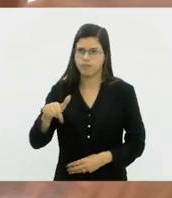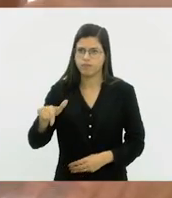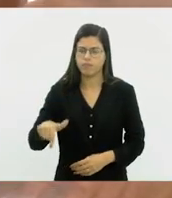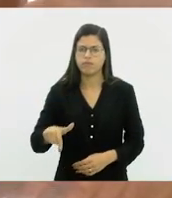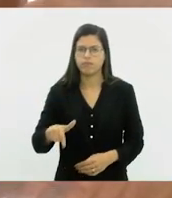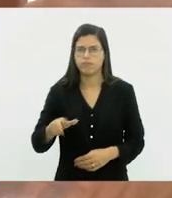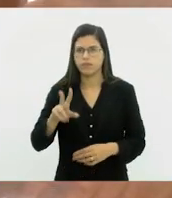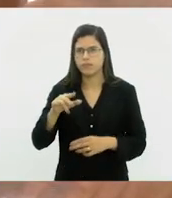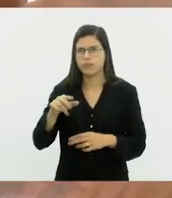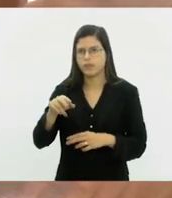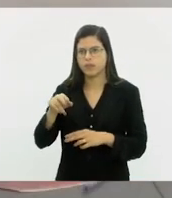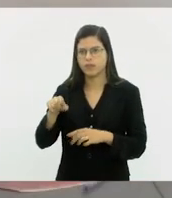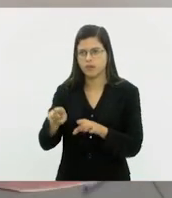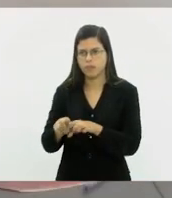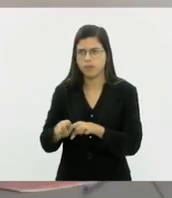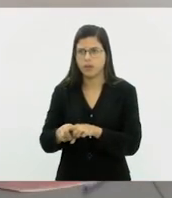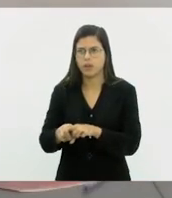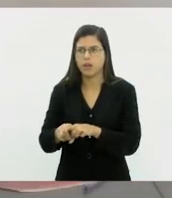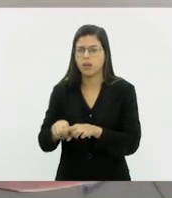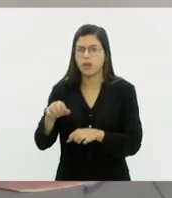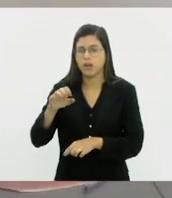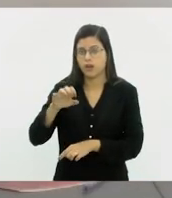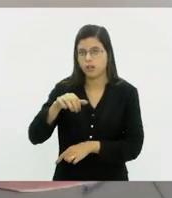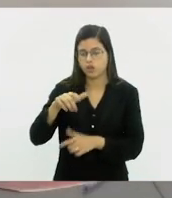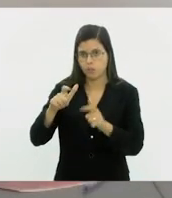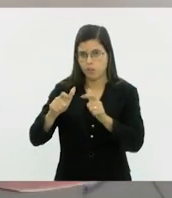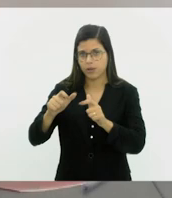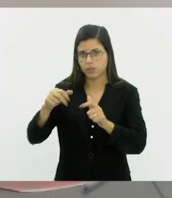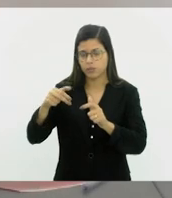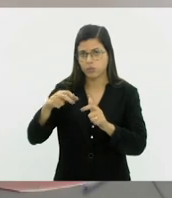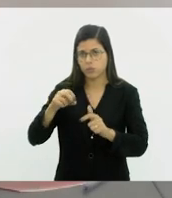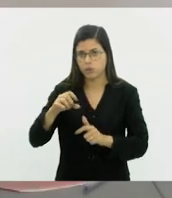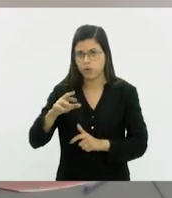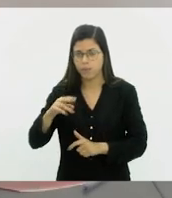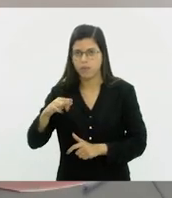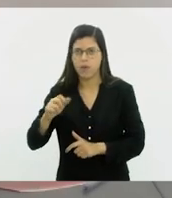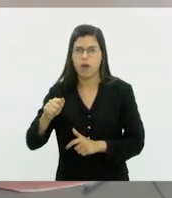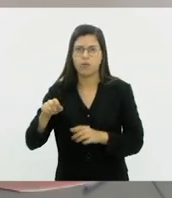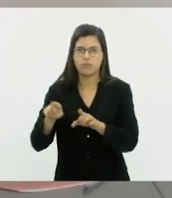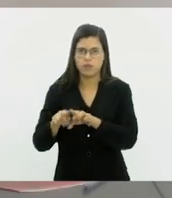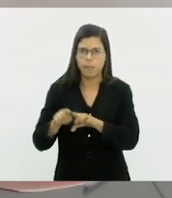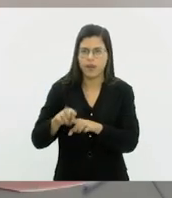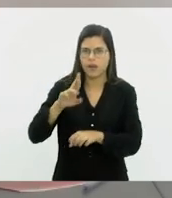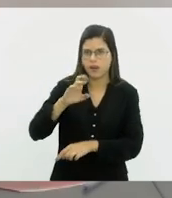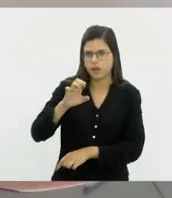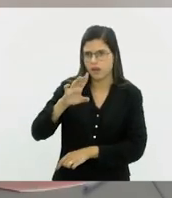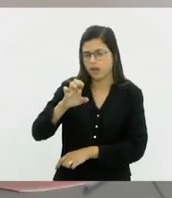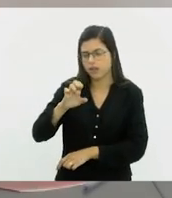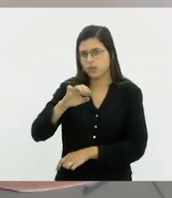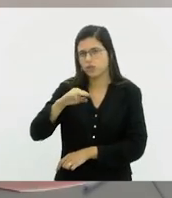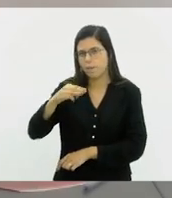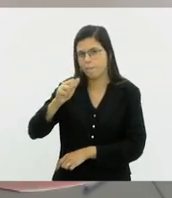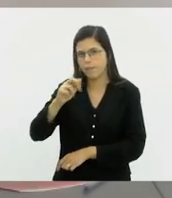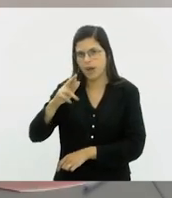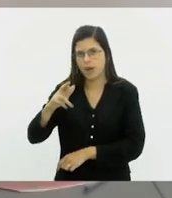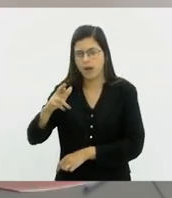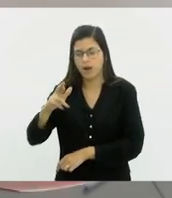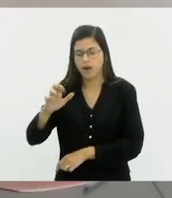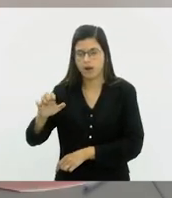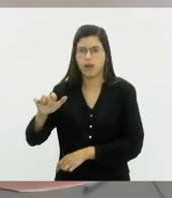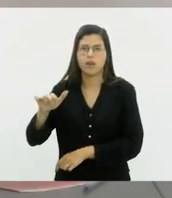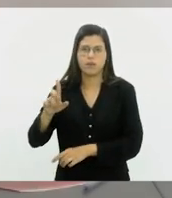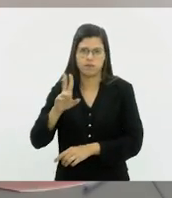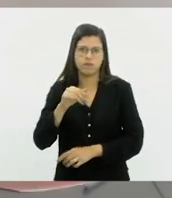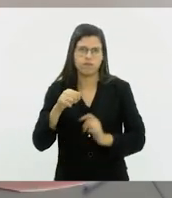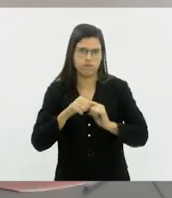Leonel espaço normal redes da maré é usuária e redutora de danos e também vai fazer um relato em primeira